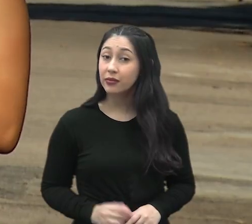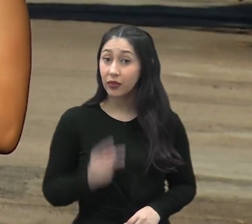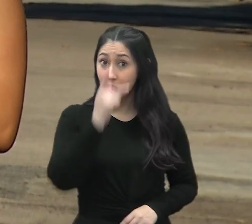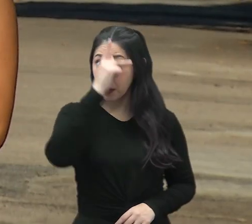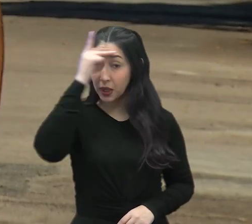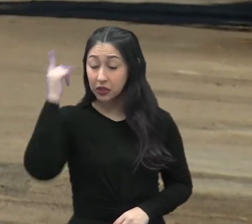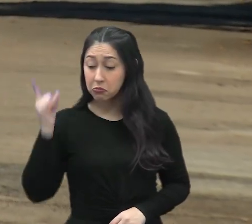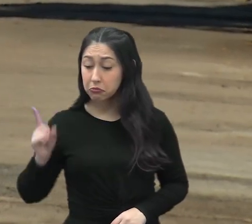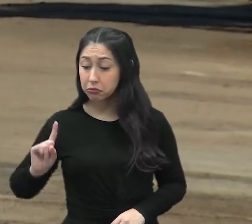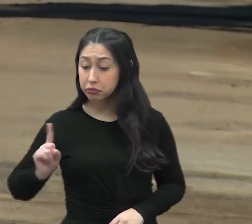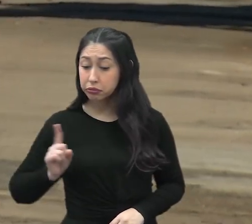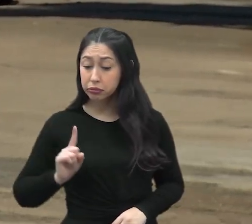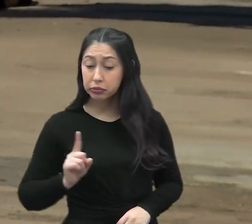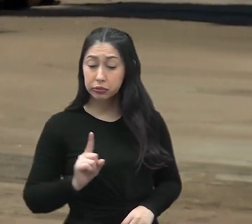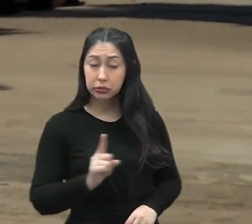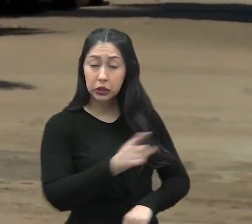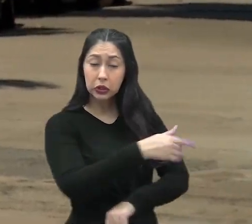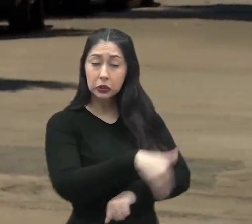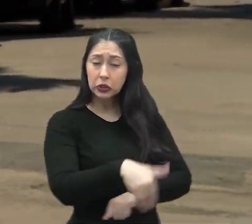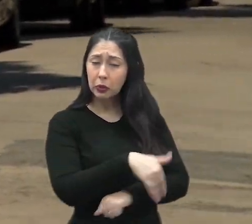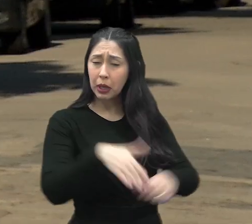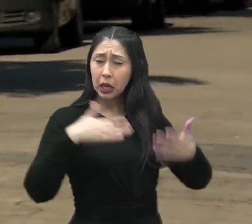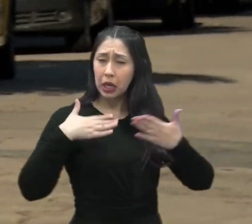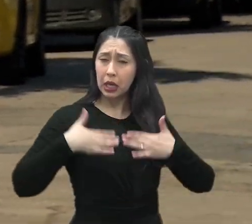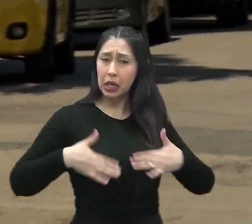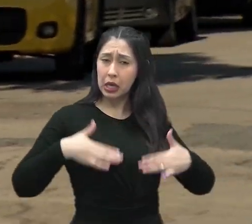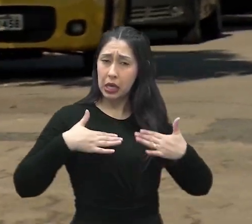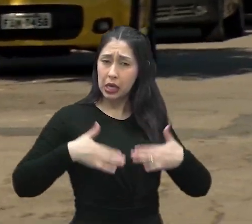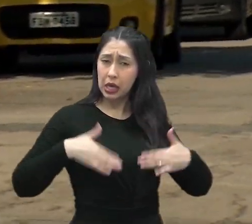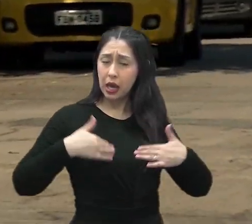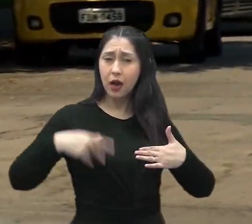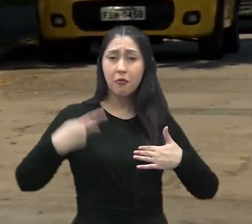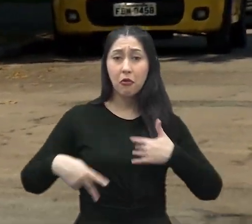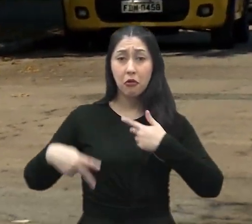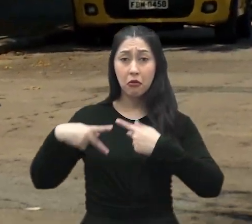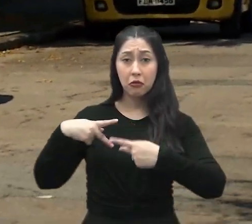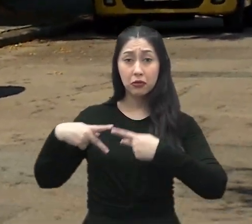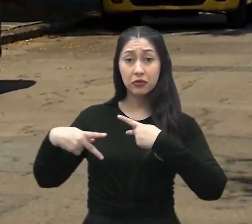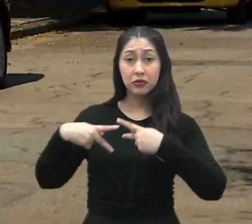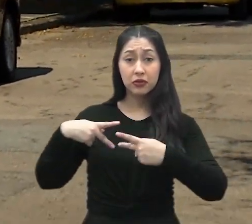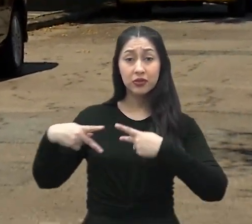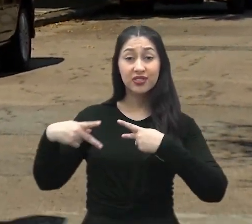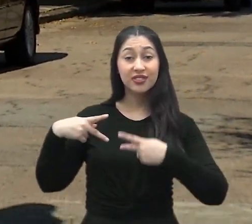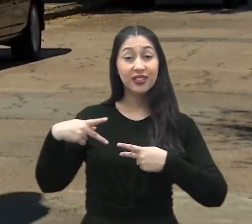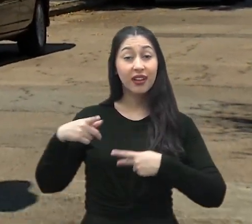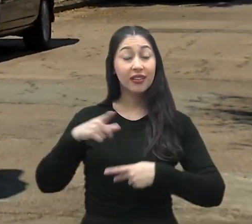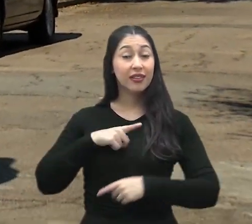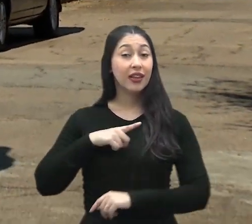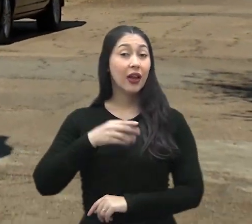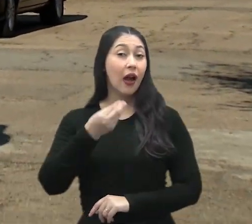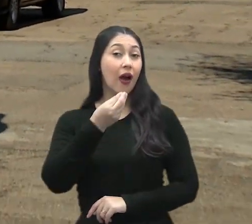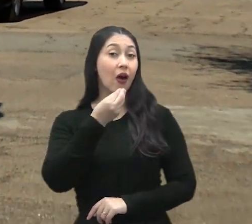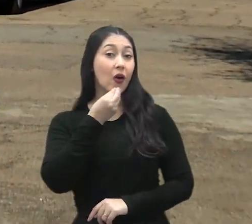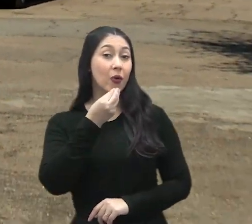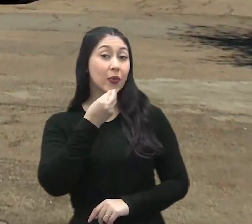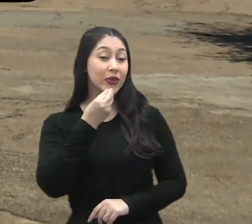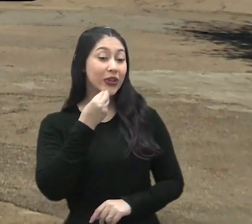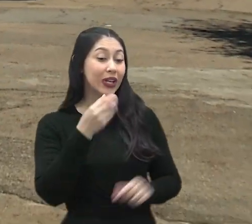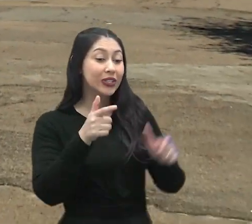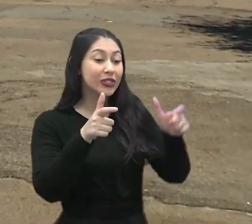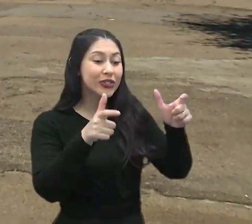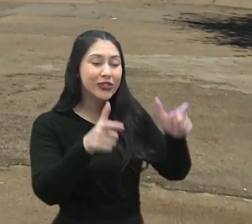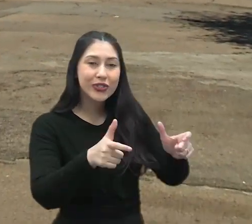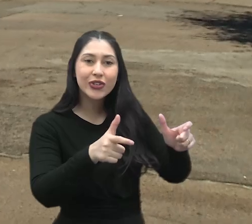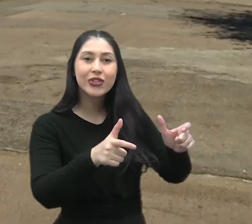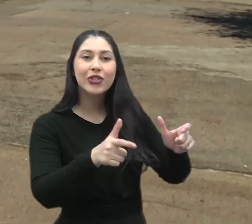Quem passa por essa rua pacata e tranquila no bairro Jardim das Indústrias, em São José dos Campos, tem o privilégio de ter essa biblioteca